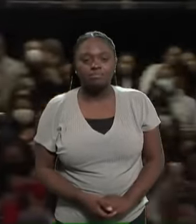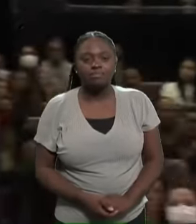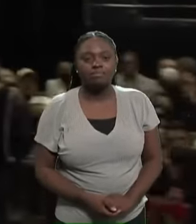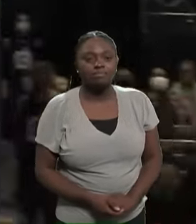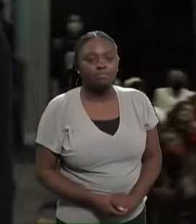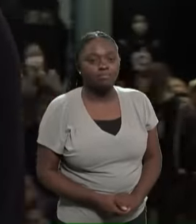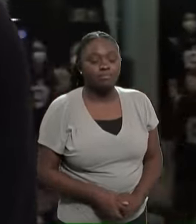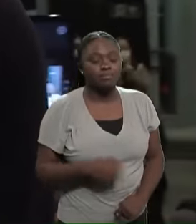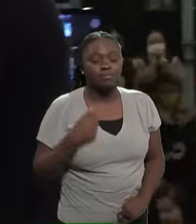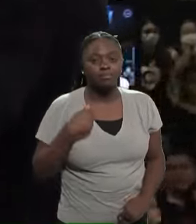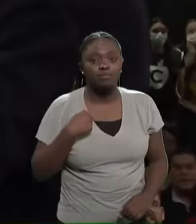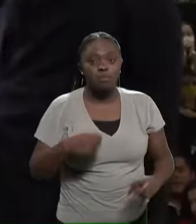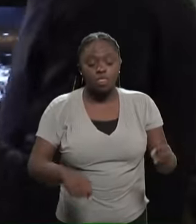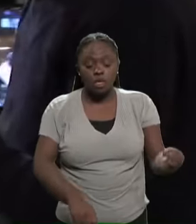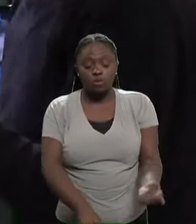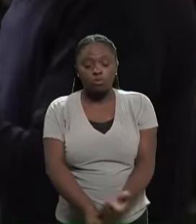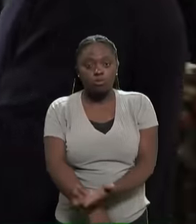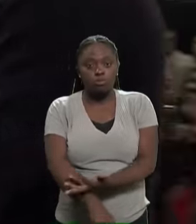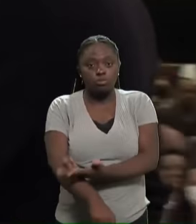Eu estou todo arrepiado.